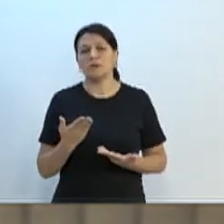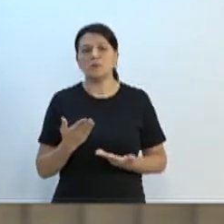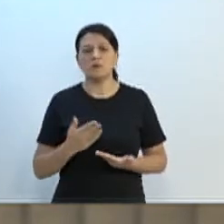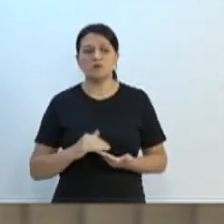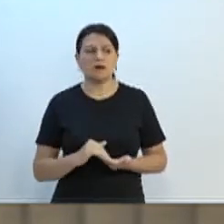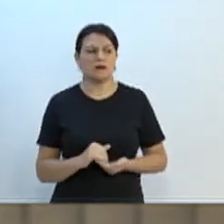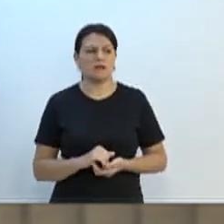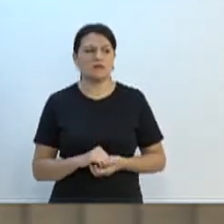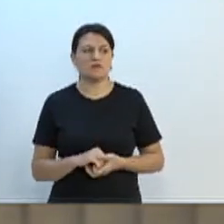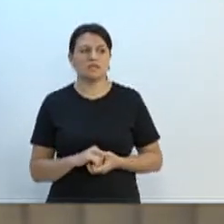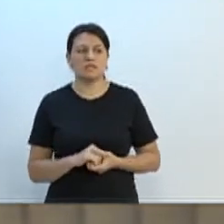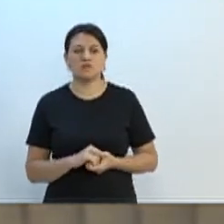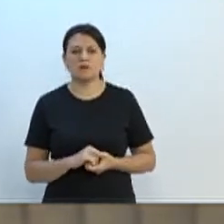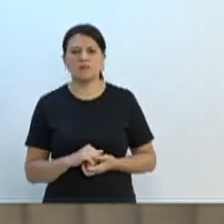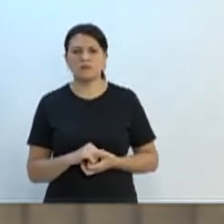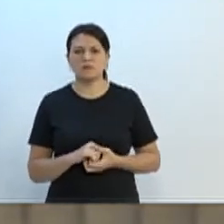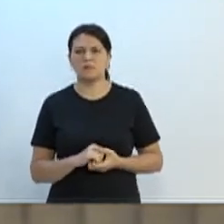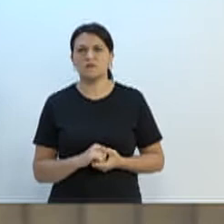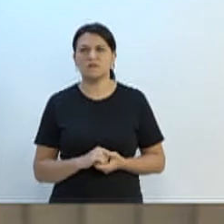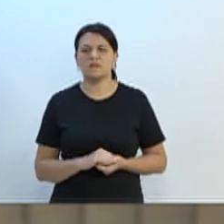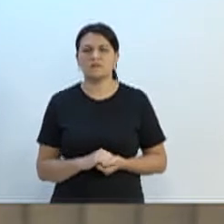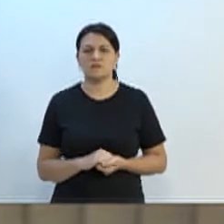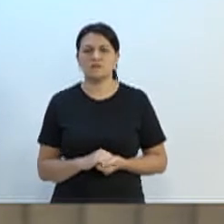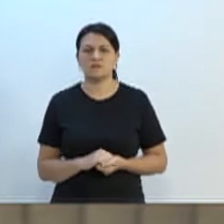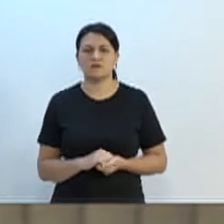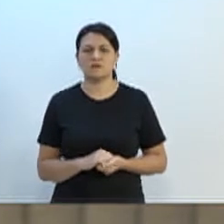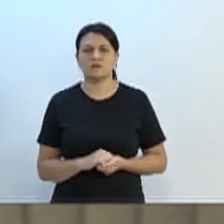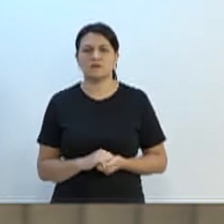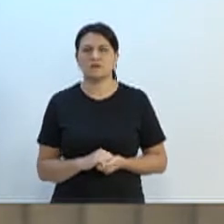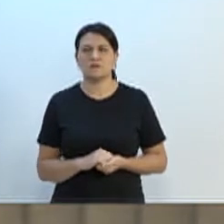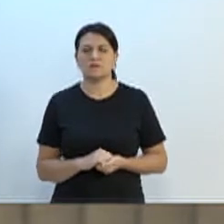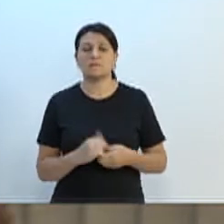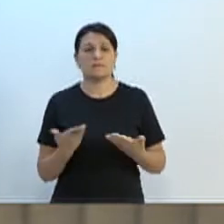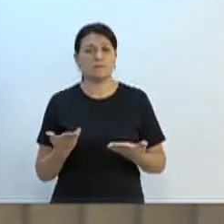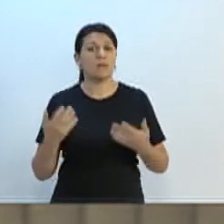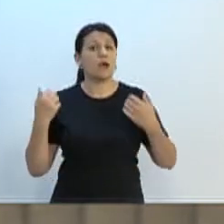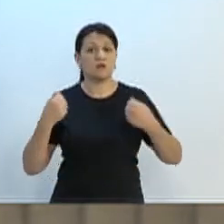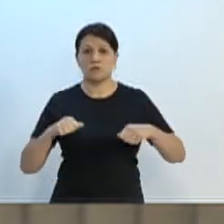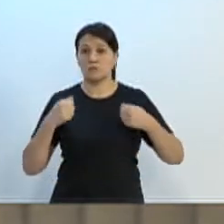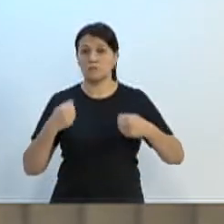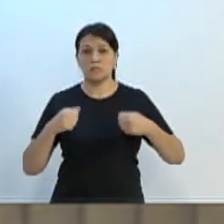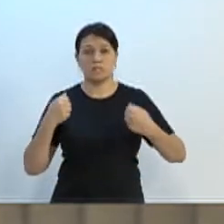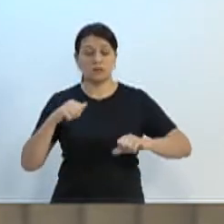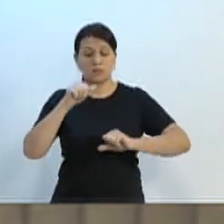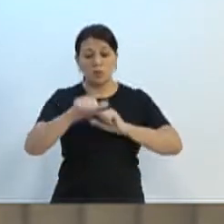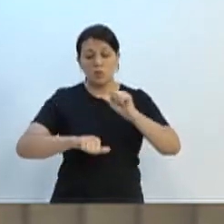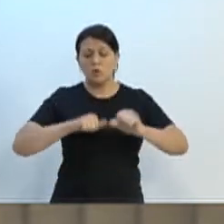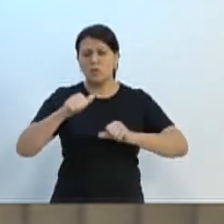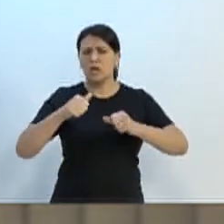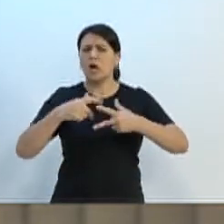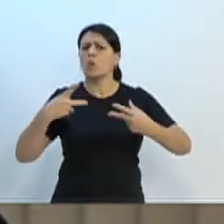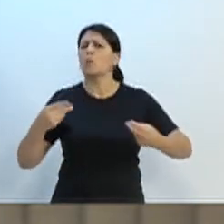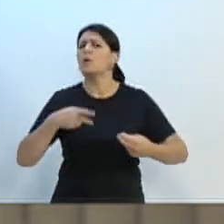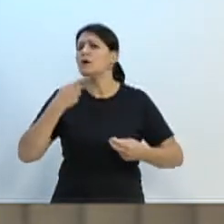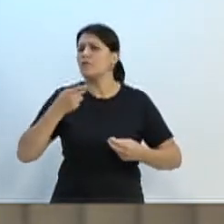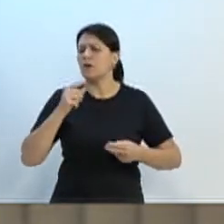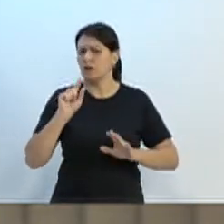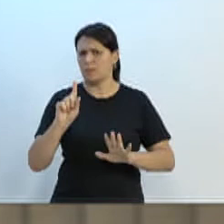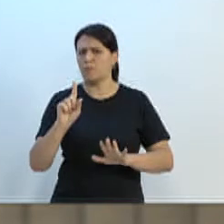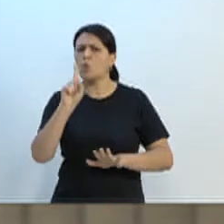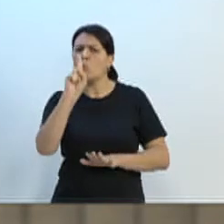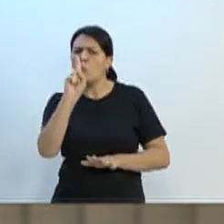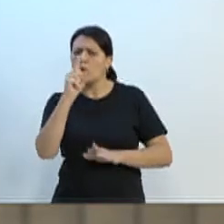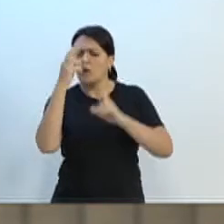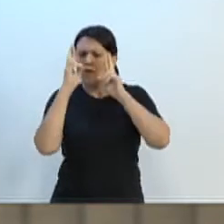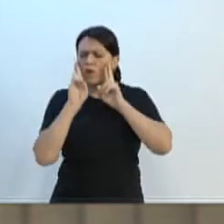a sessão passada, têm sido ditas, e que nós precisamos desmistificá-las. Uma delas, a qual respeito muito o